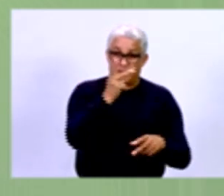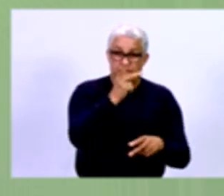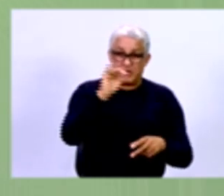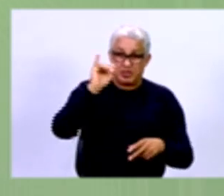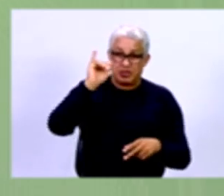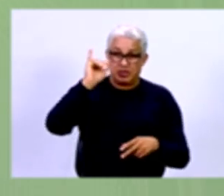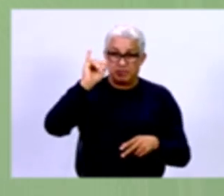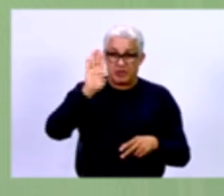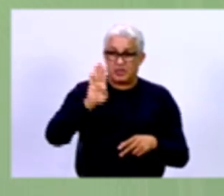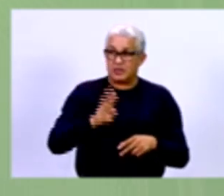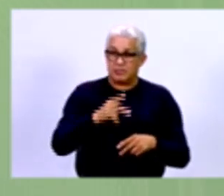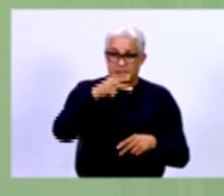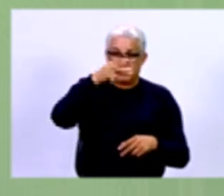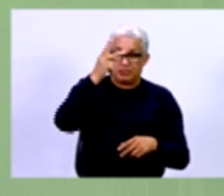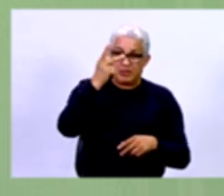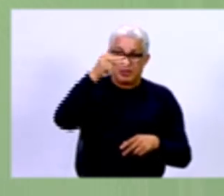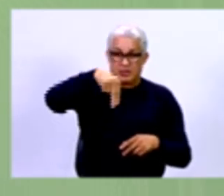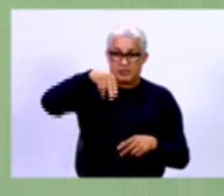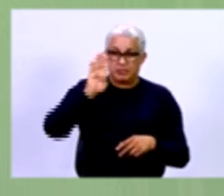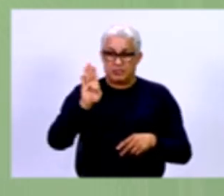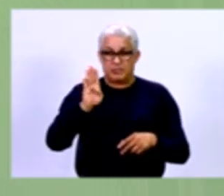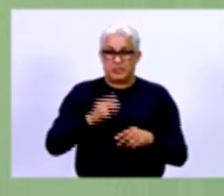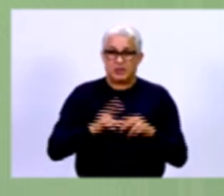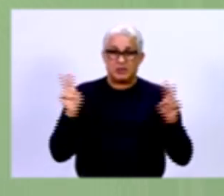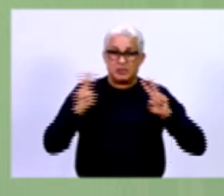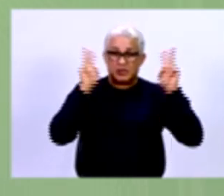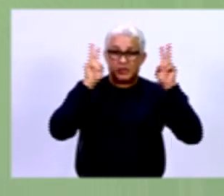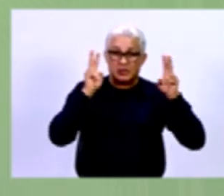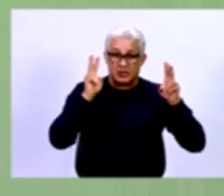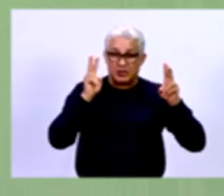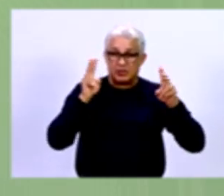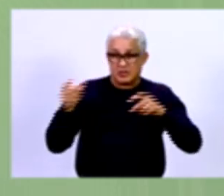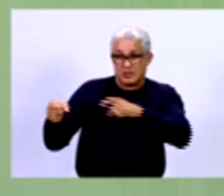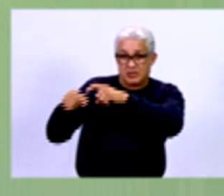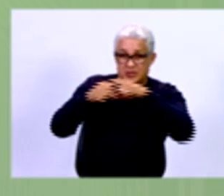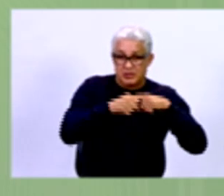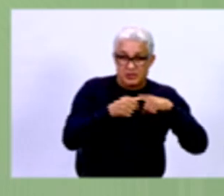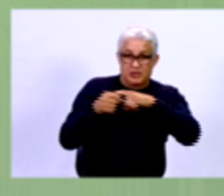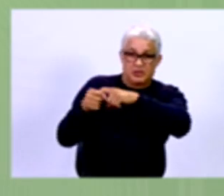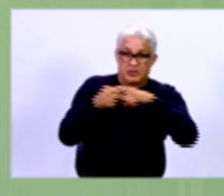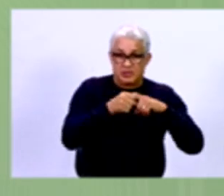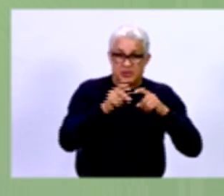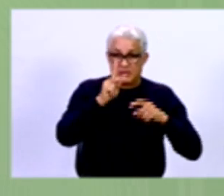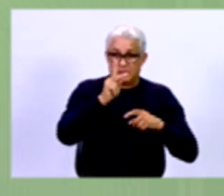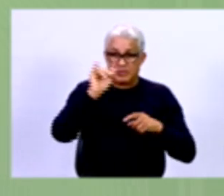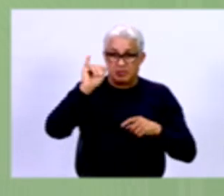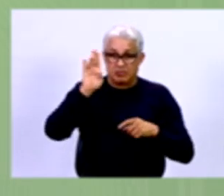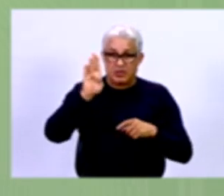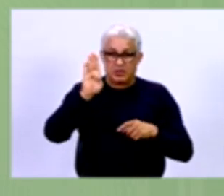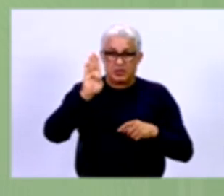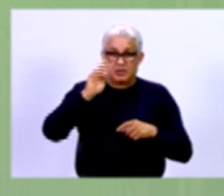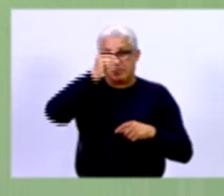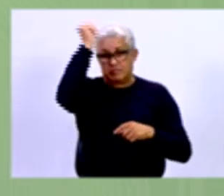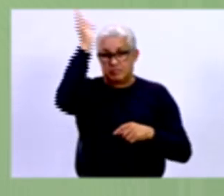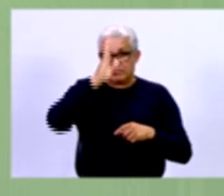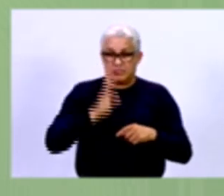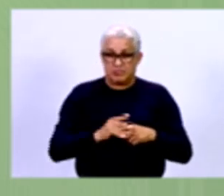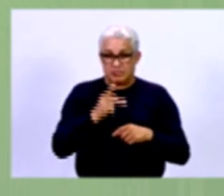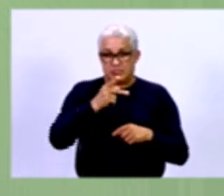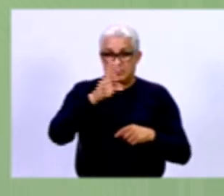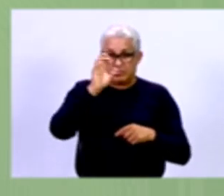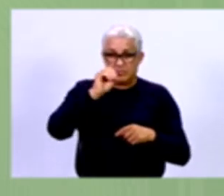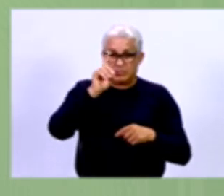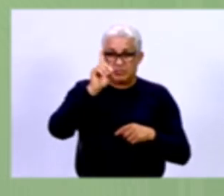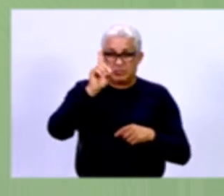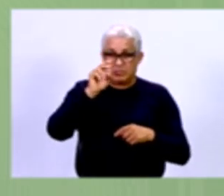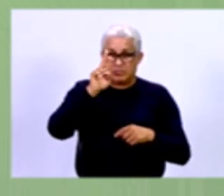Professora? O PNB, gente, ele é um valor que deriva do PIB. Ele está ligado ao Produto Nacional Bruto, ele não está ligado